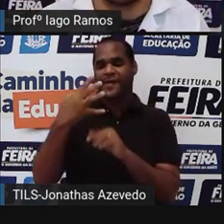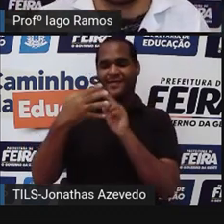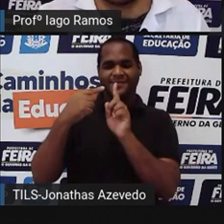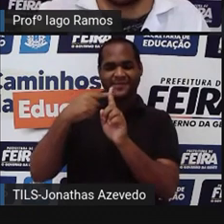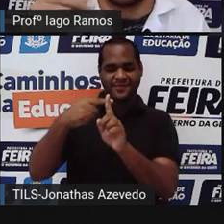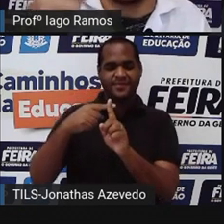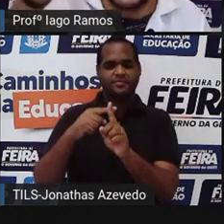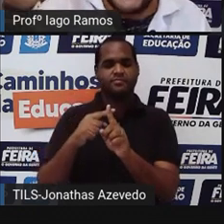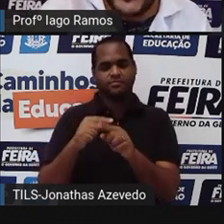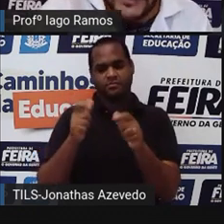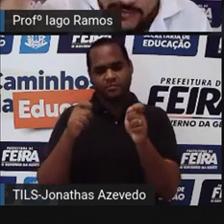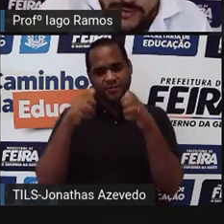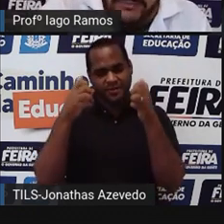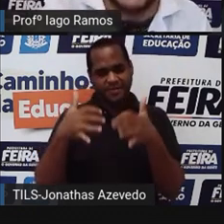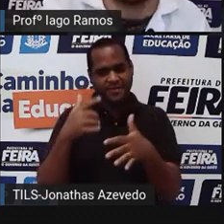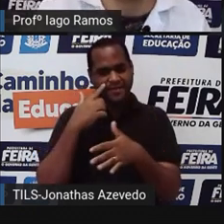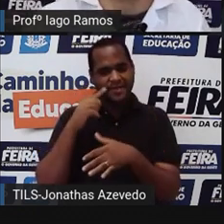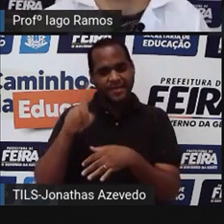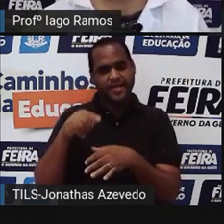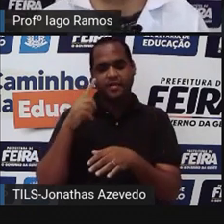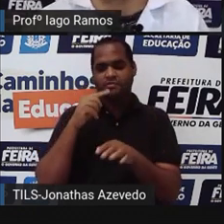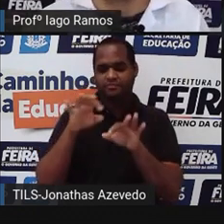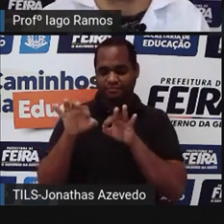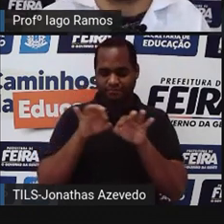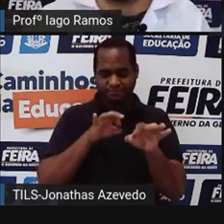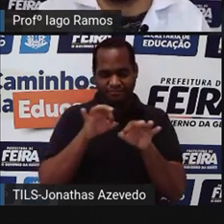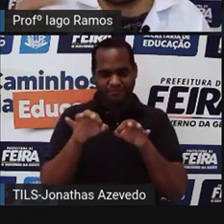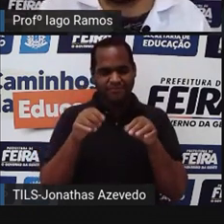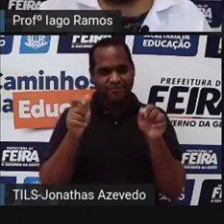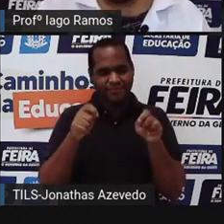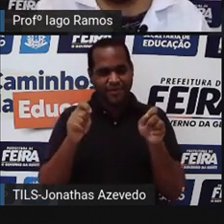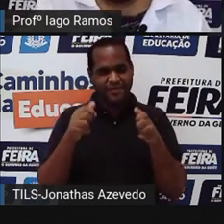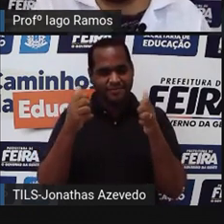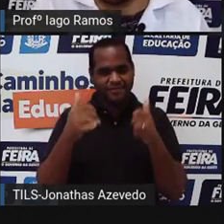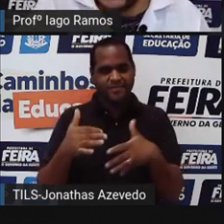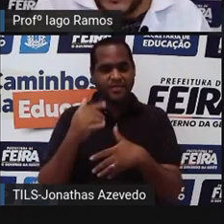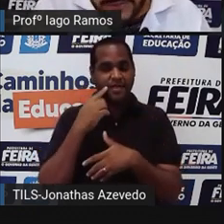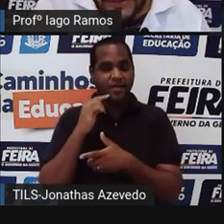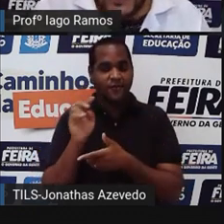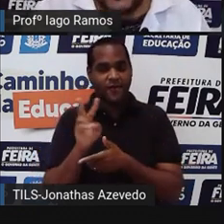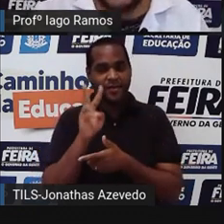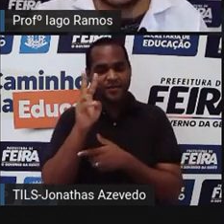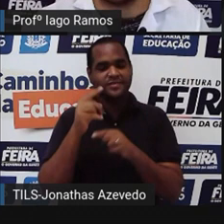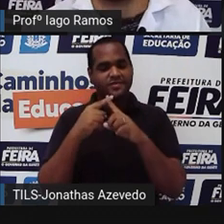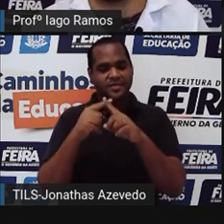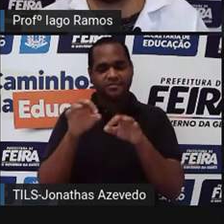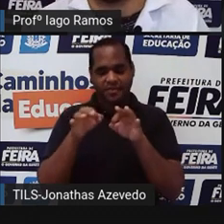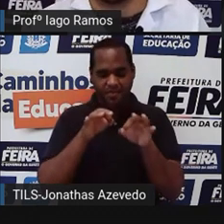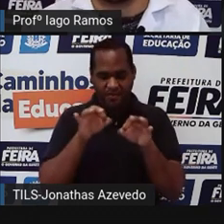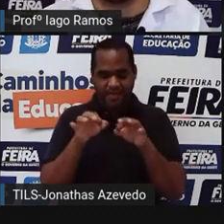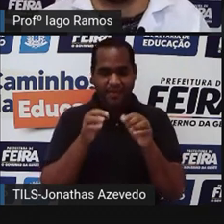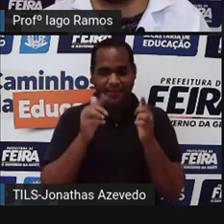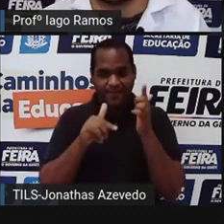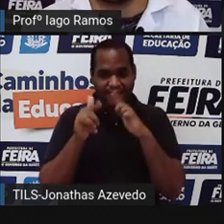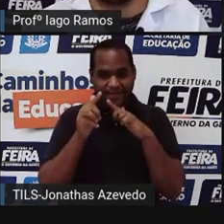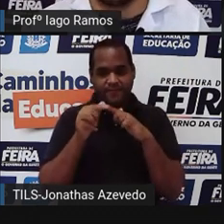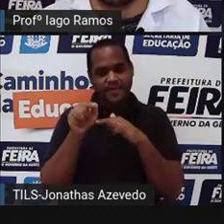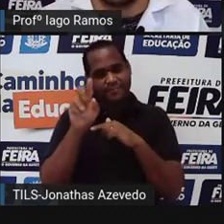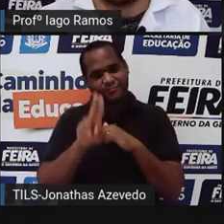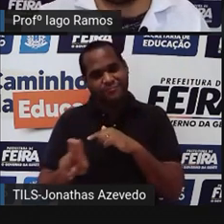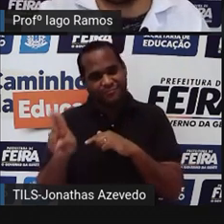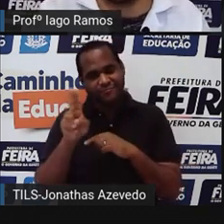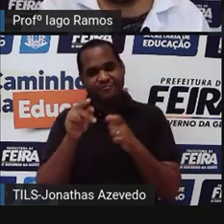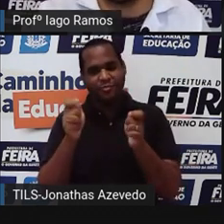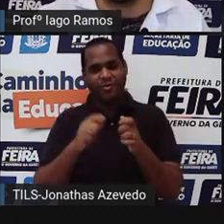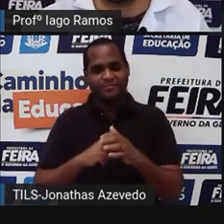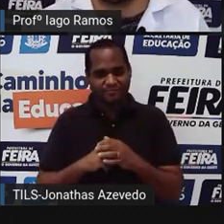tá? Só essa raiz da equação, tá? Raiz da equação é o valor do x que resolve a equação que a gente vai usar.